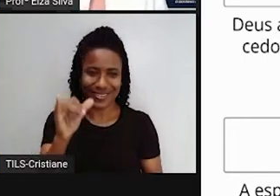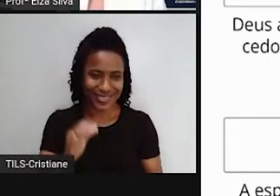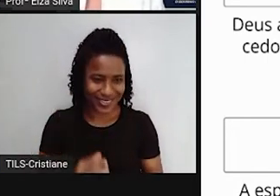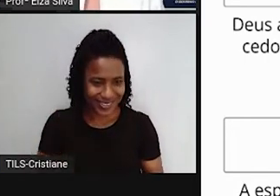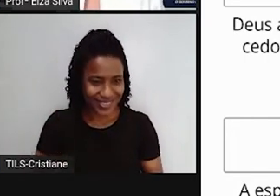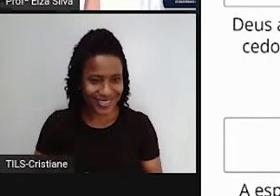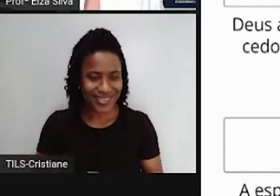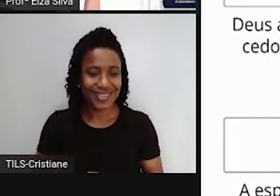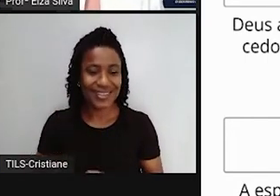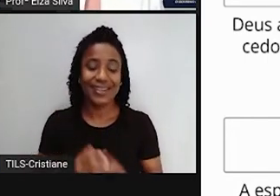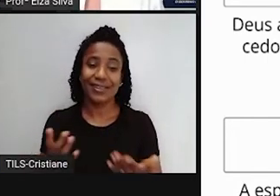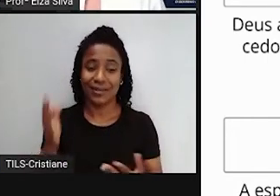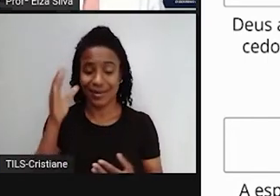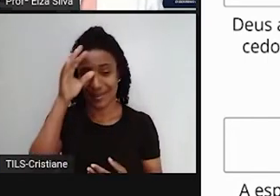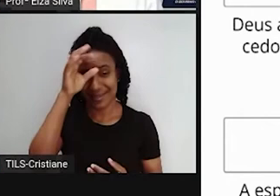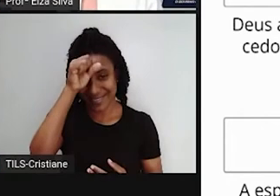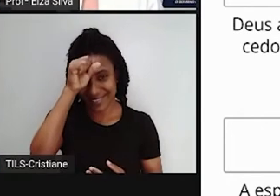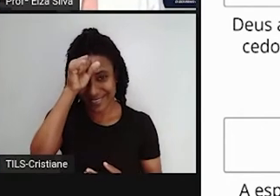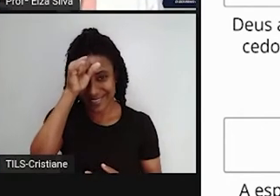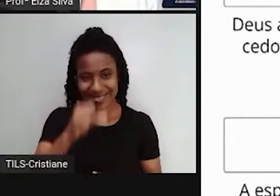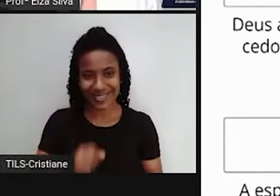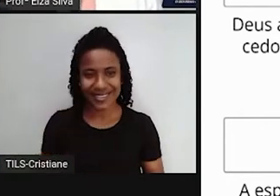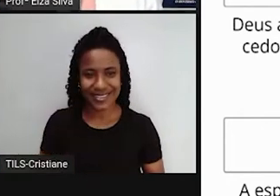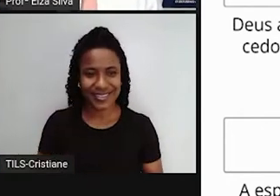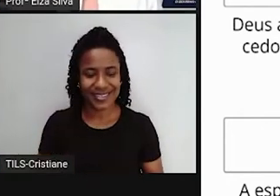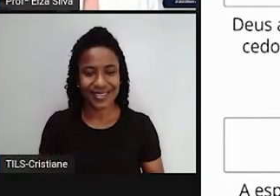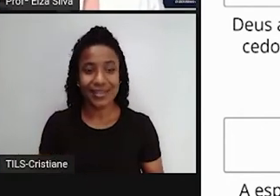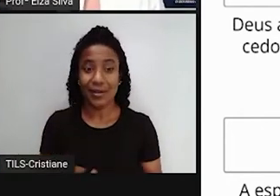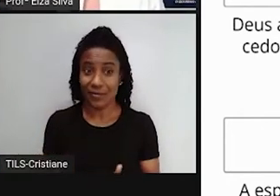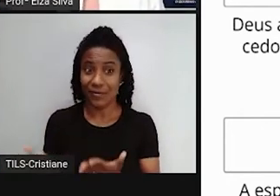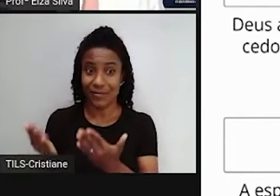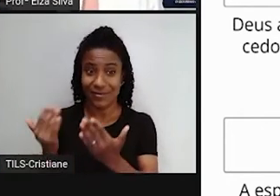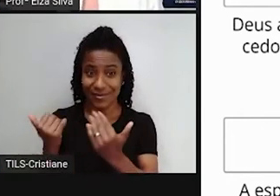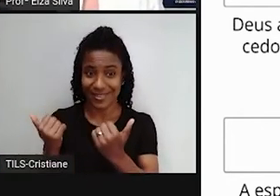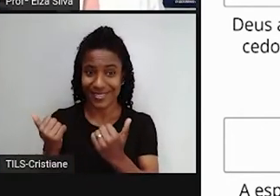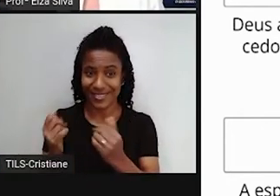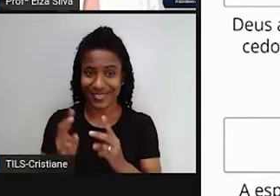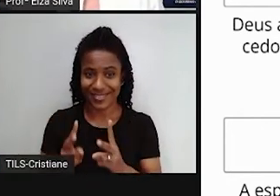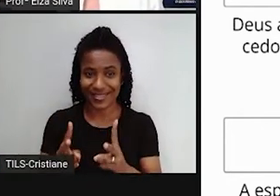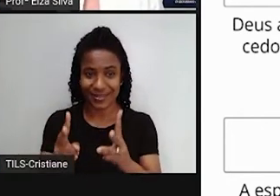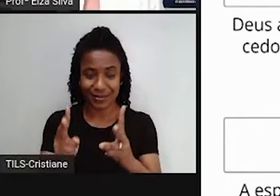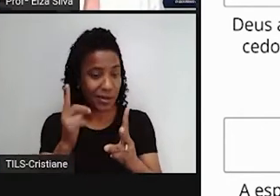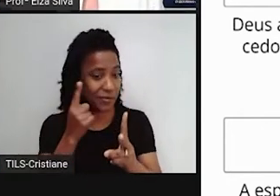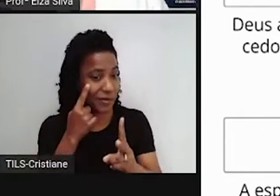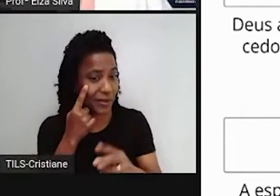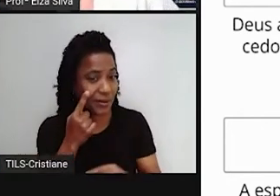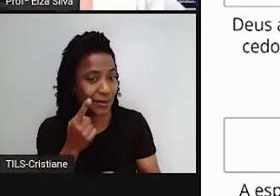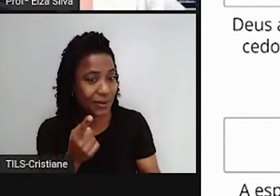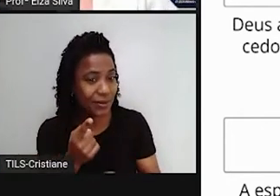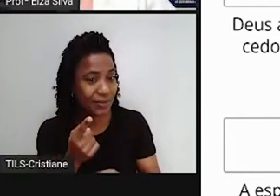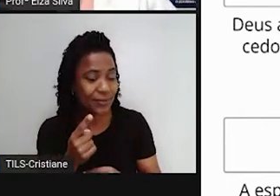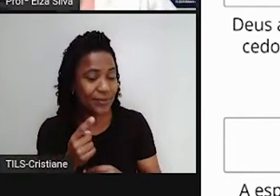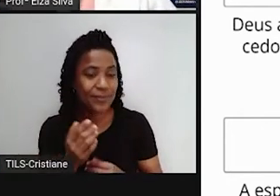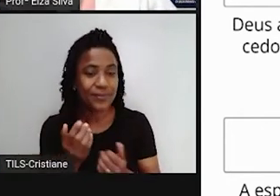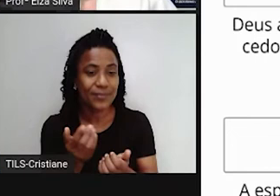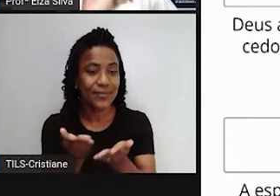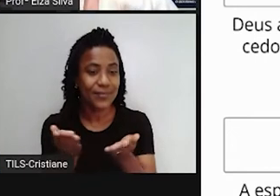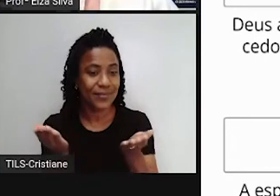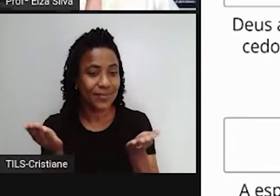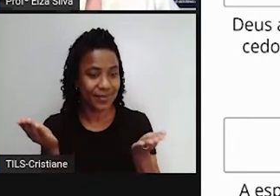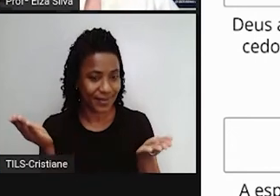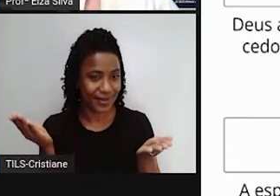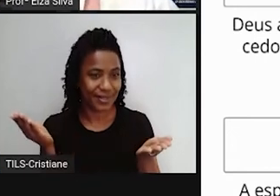isso que ele nos ensina. E o próximo, let's go. While there's life, there is hope. Inclusive,